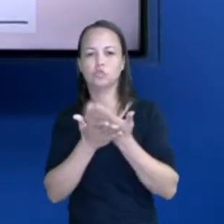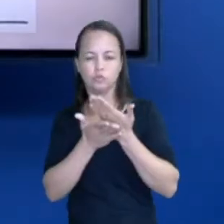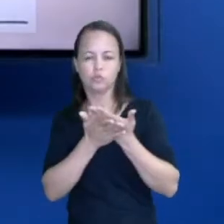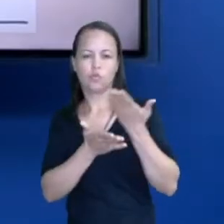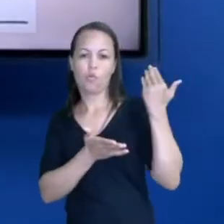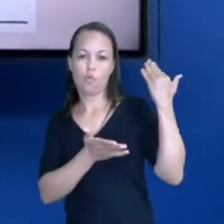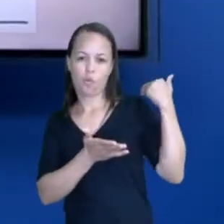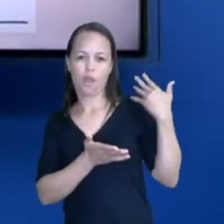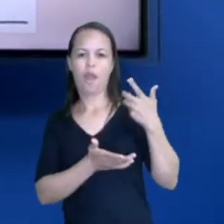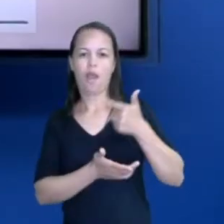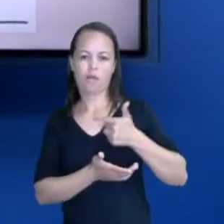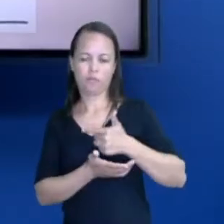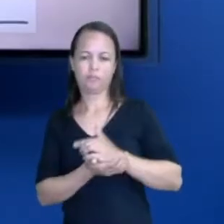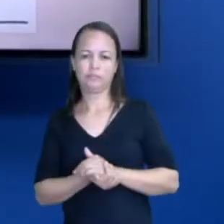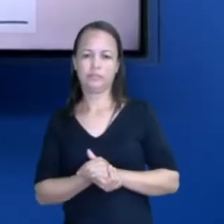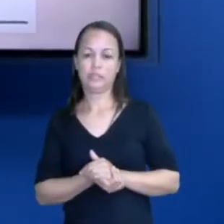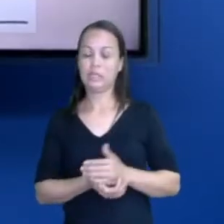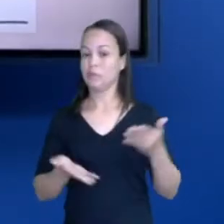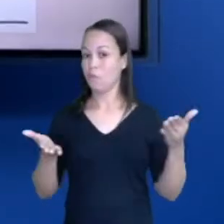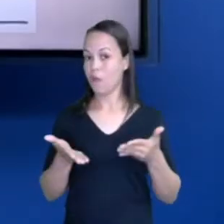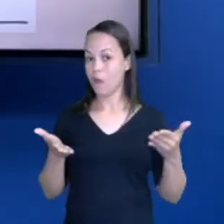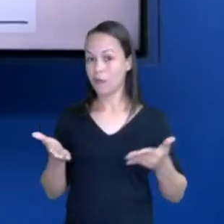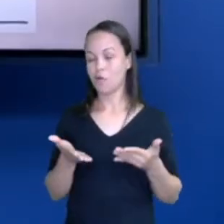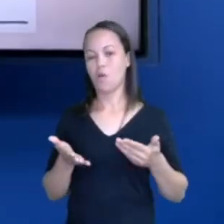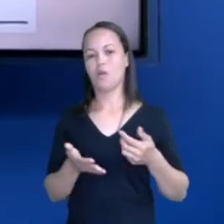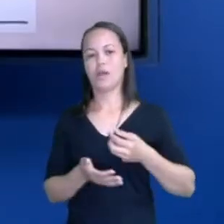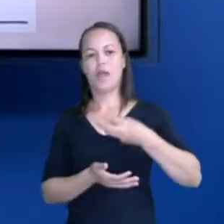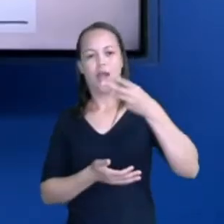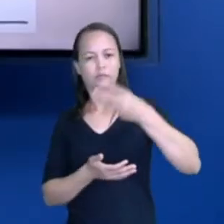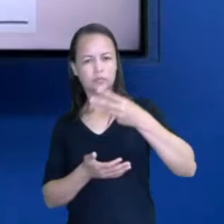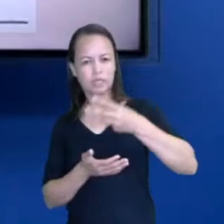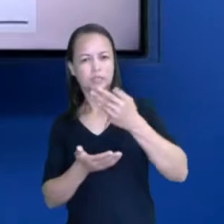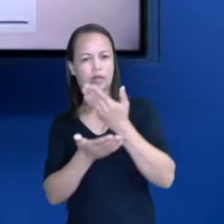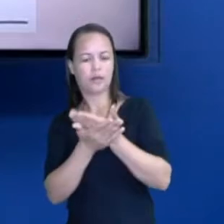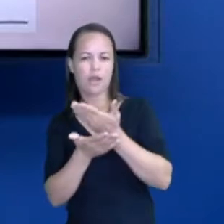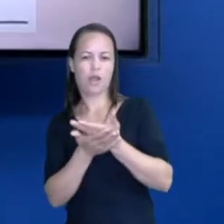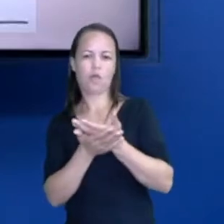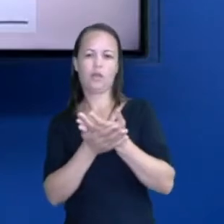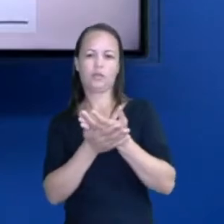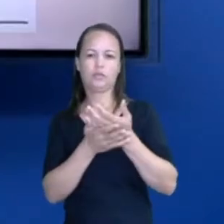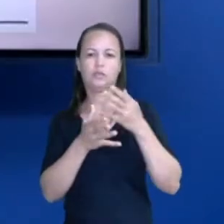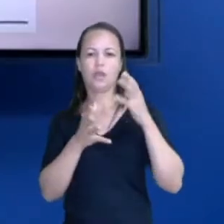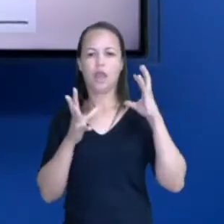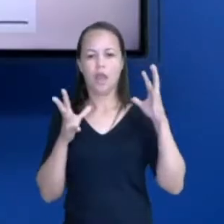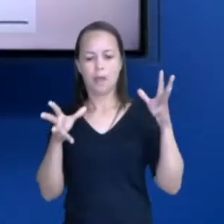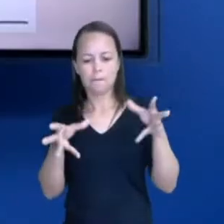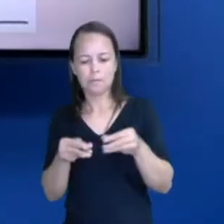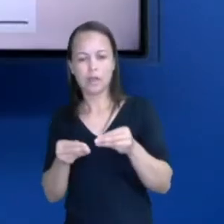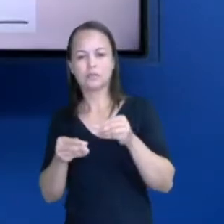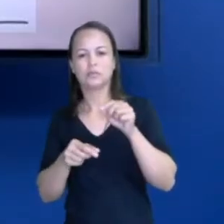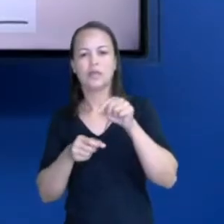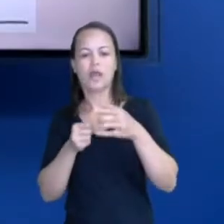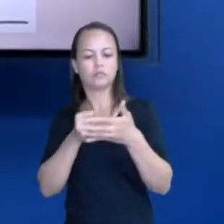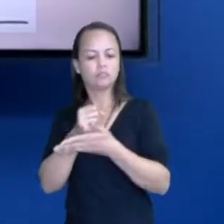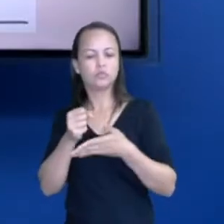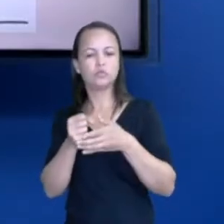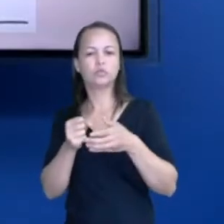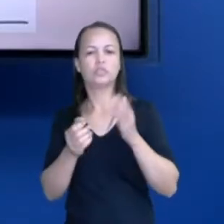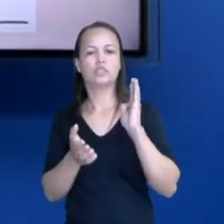dar início à nossa terceira aula, que vai ser baseado em todos esses conceitos que nós aprendemos na nossa segunda aula, tá